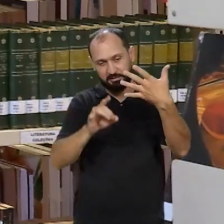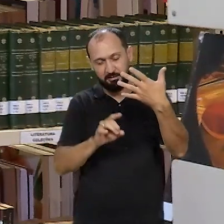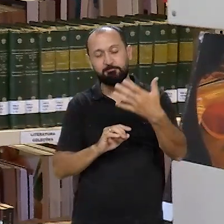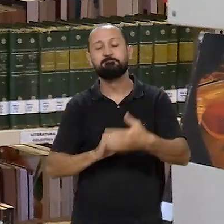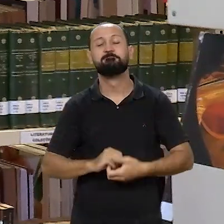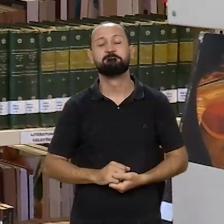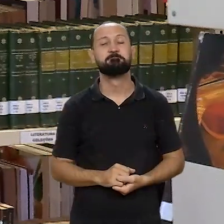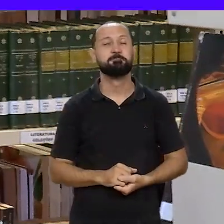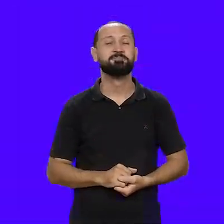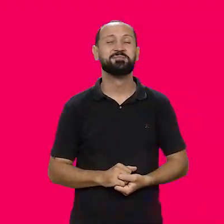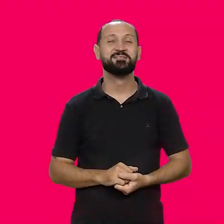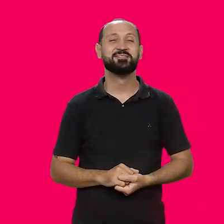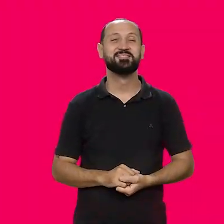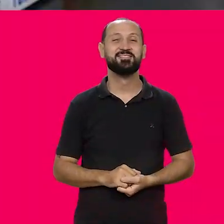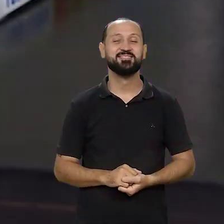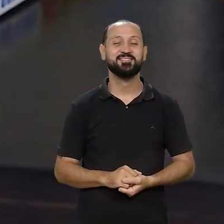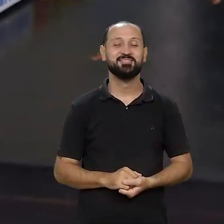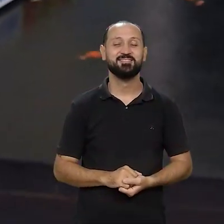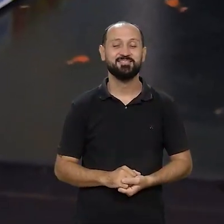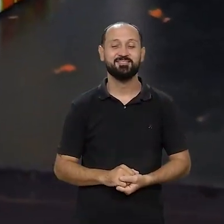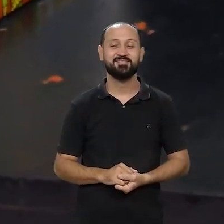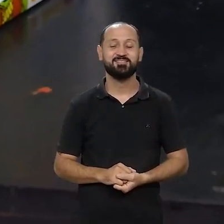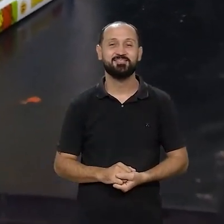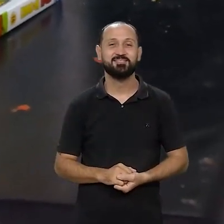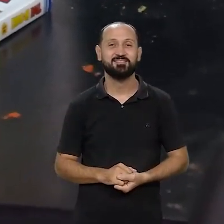sobre cada um deles.